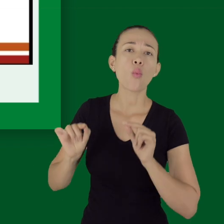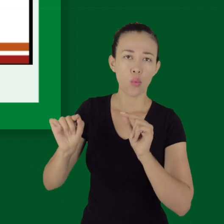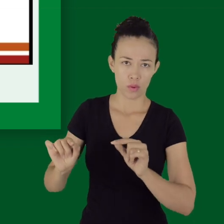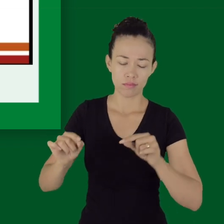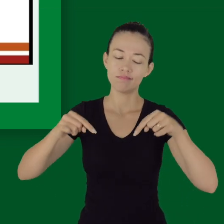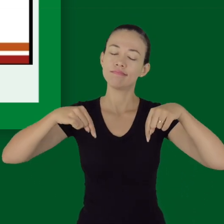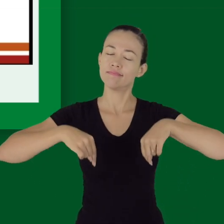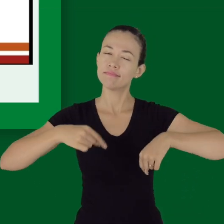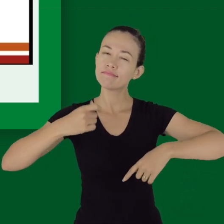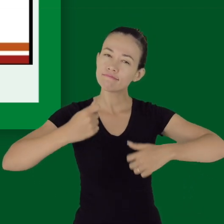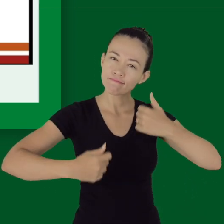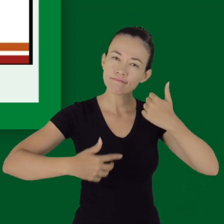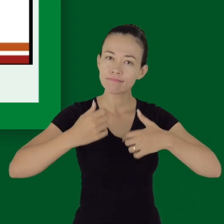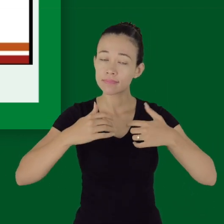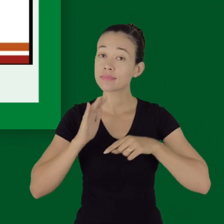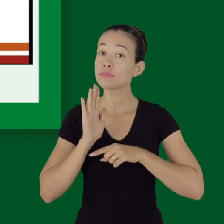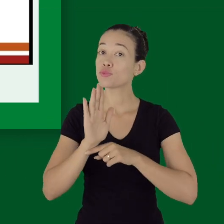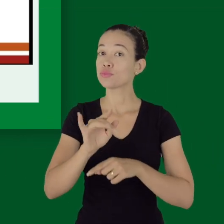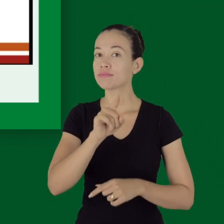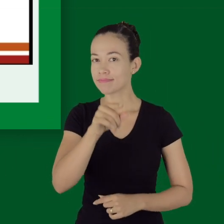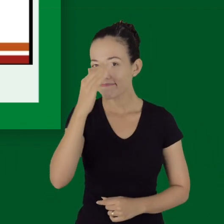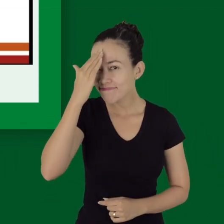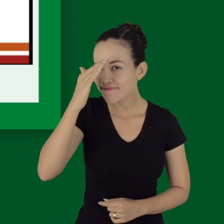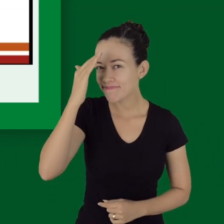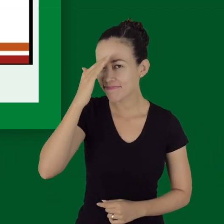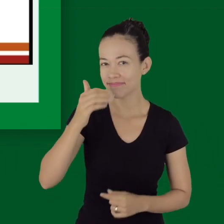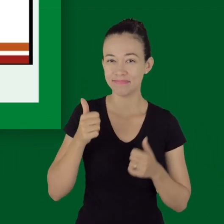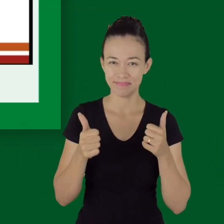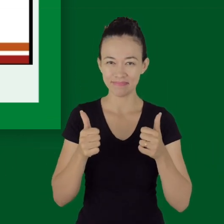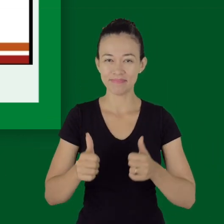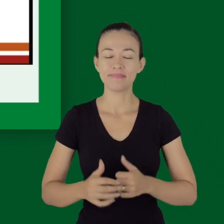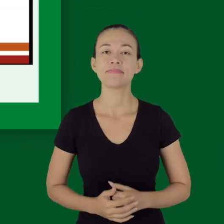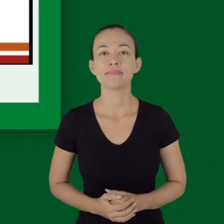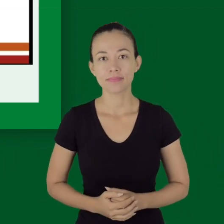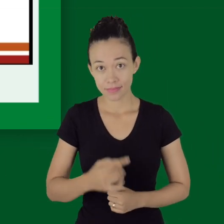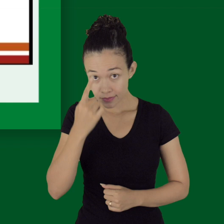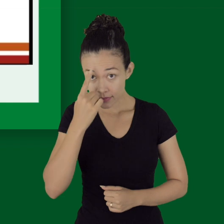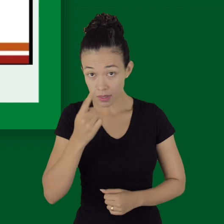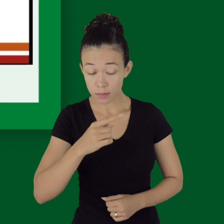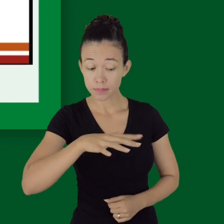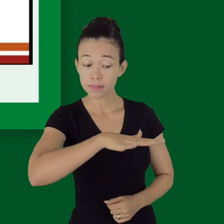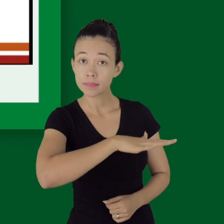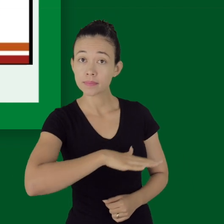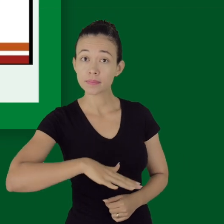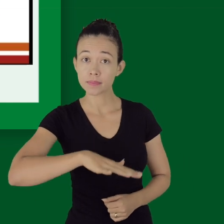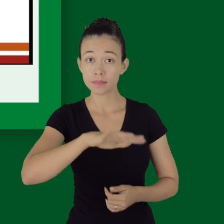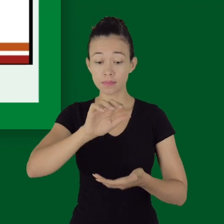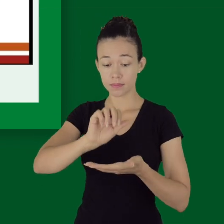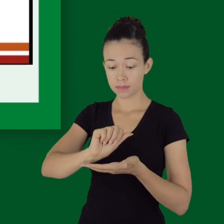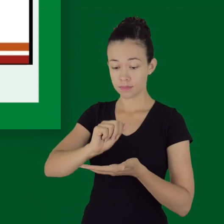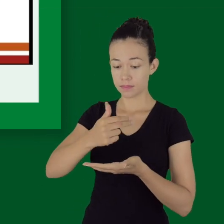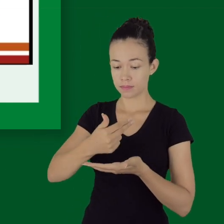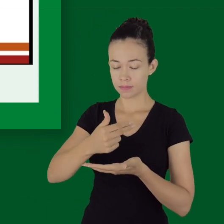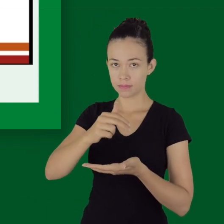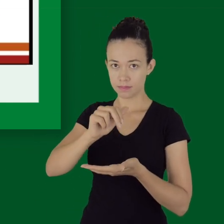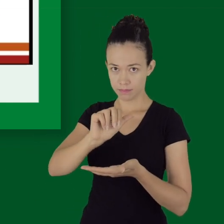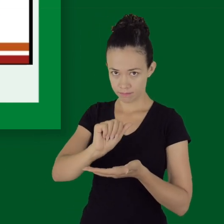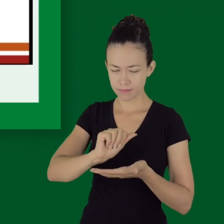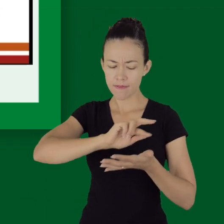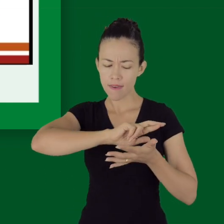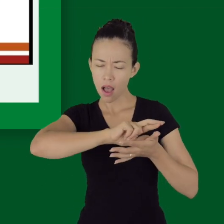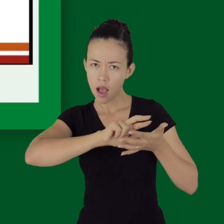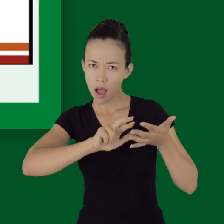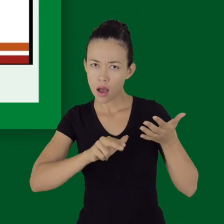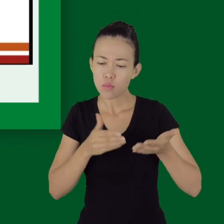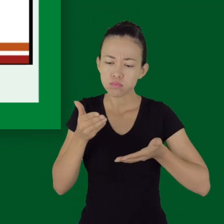de trauma raquimedular, e dentro da perspectiva de abordagem dos principais cuidados em suporte básico. Lembrando que